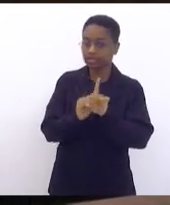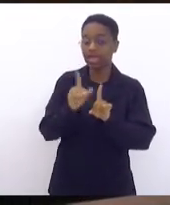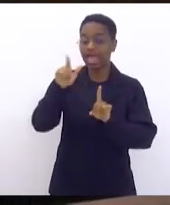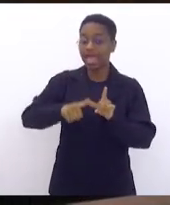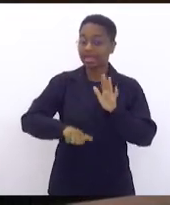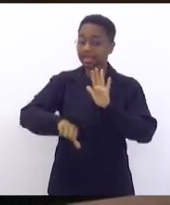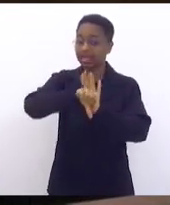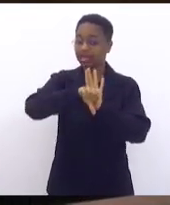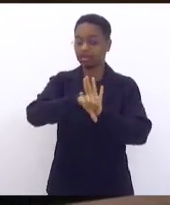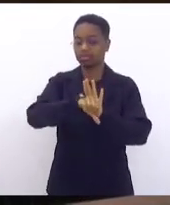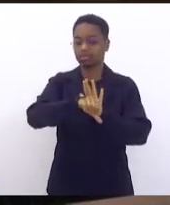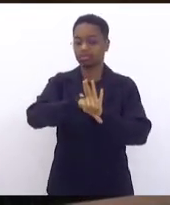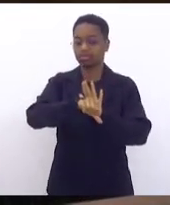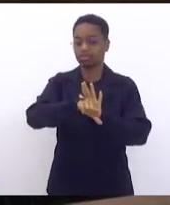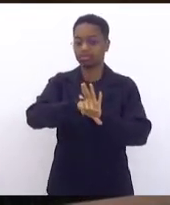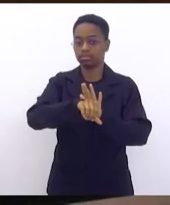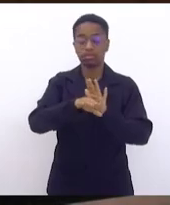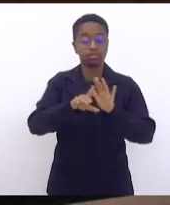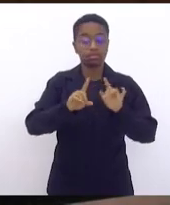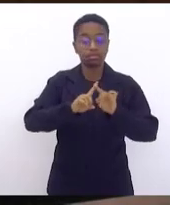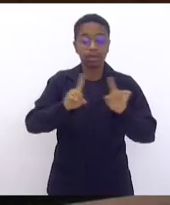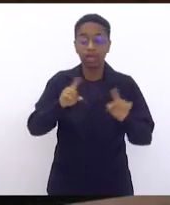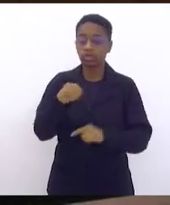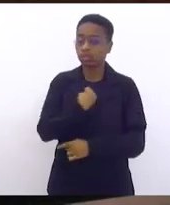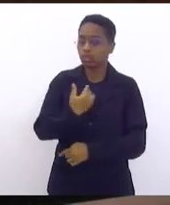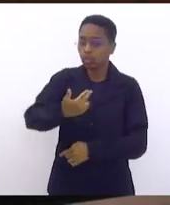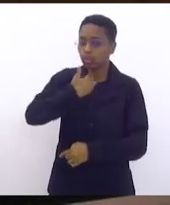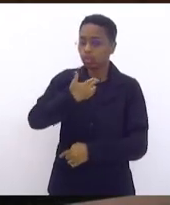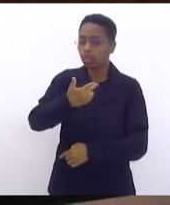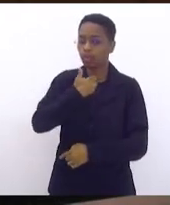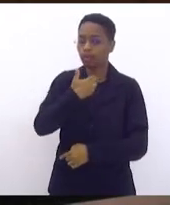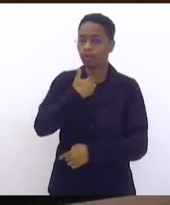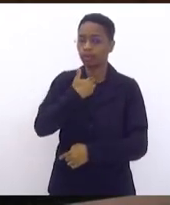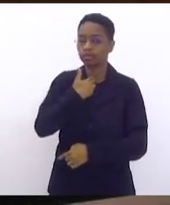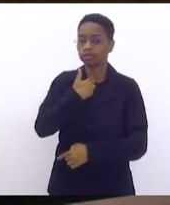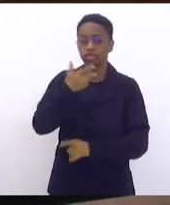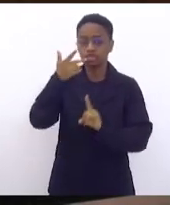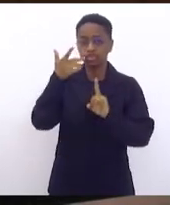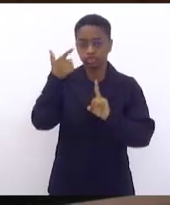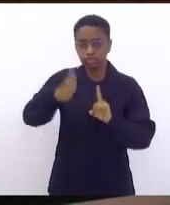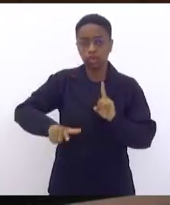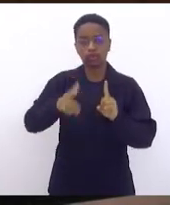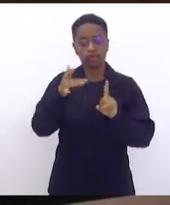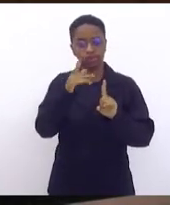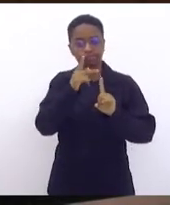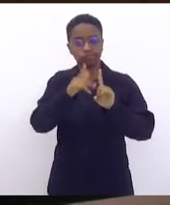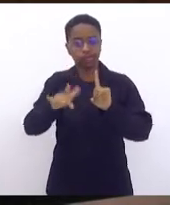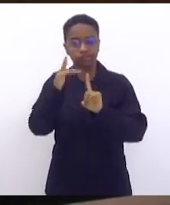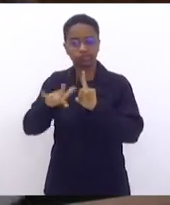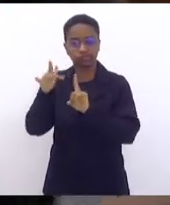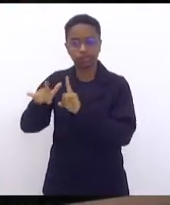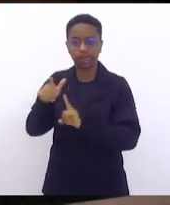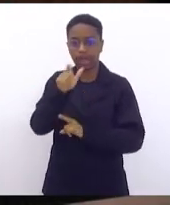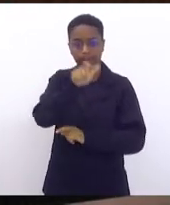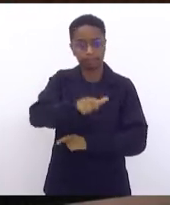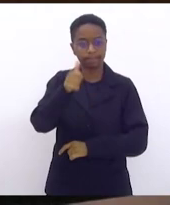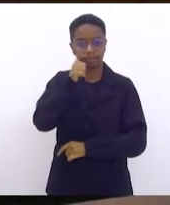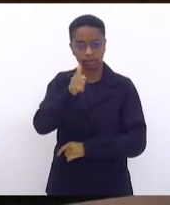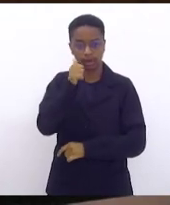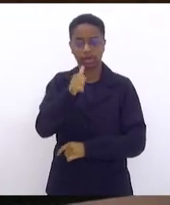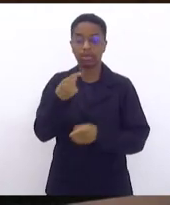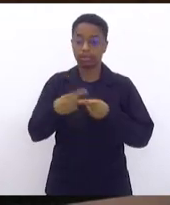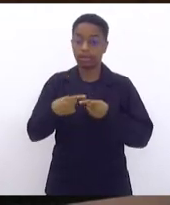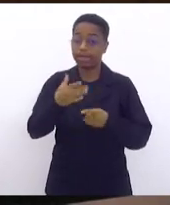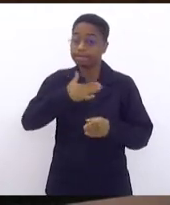é crime, e não podemos revitimar essas meninas, essas mulheres, porque foi uma menina do